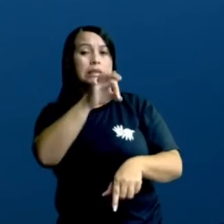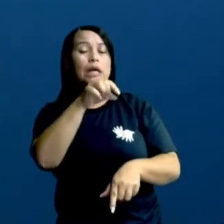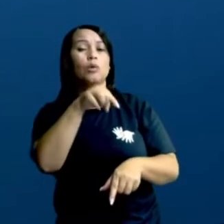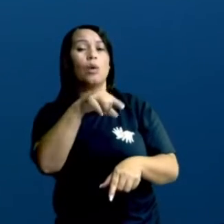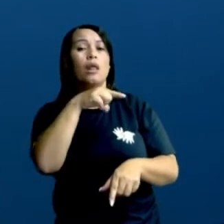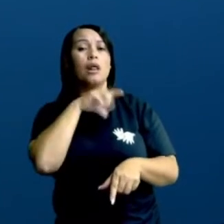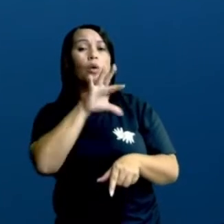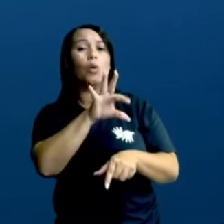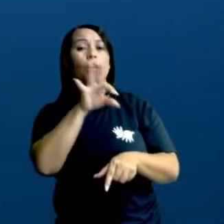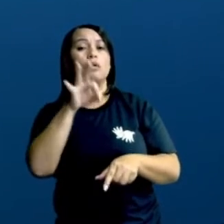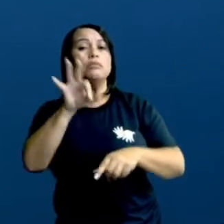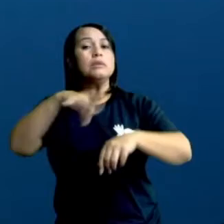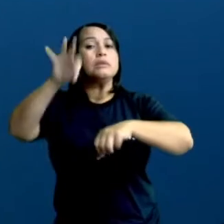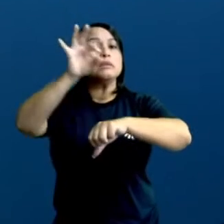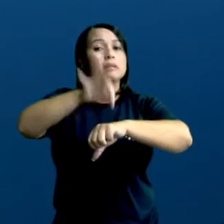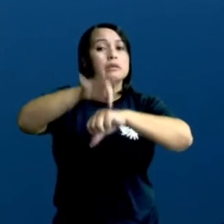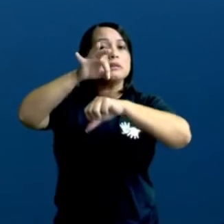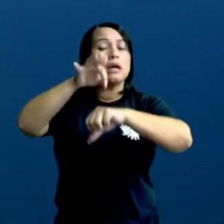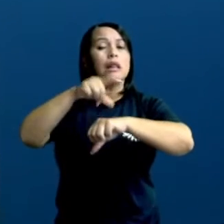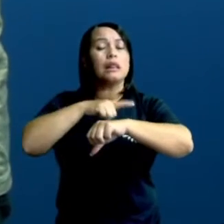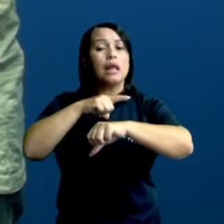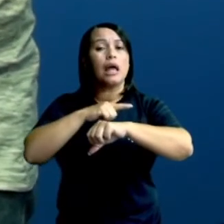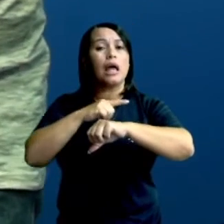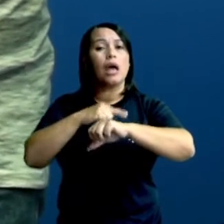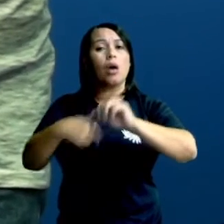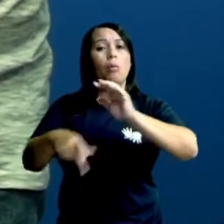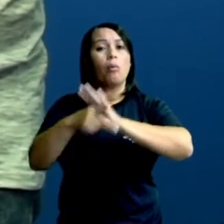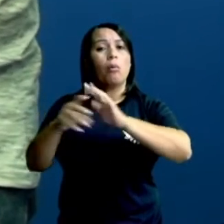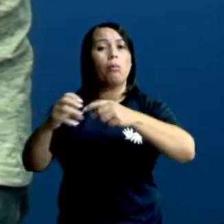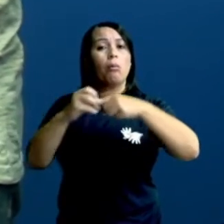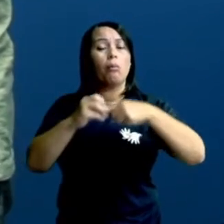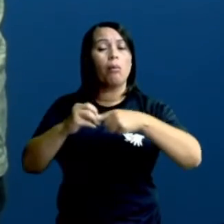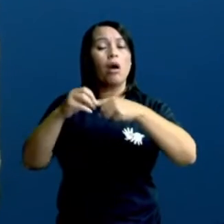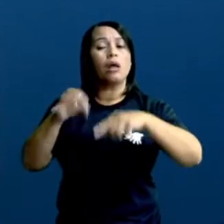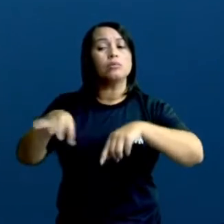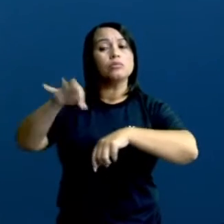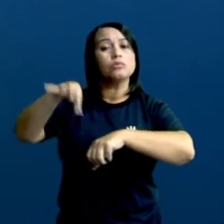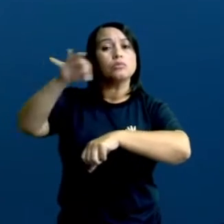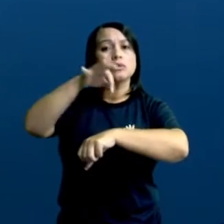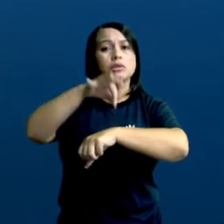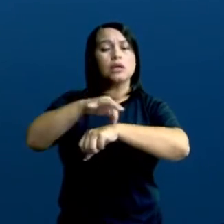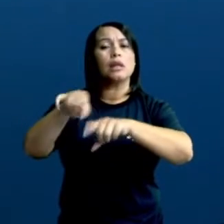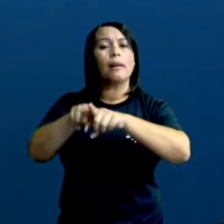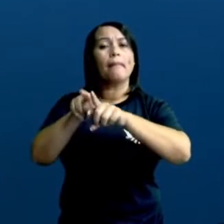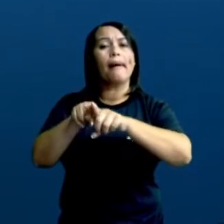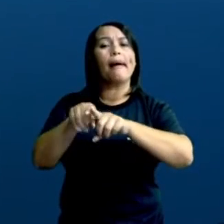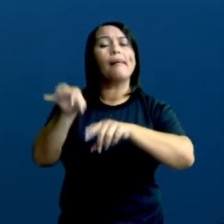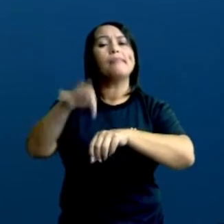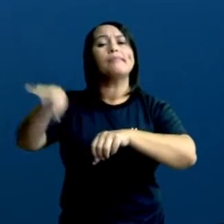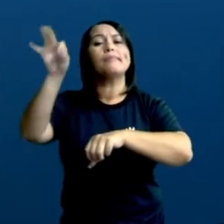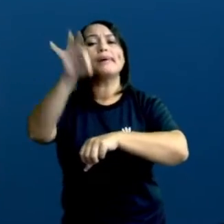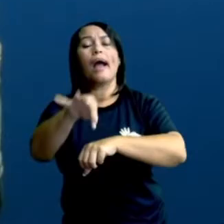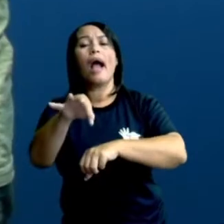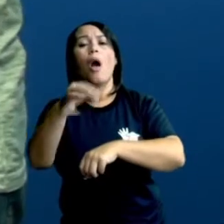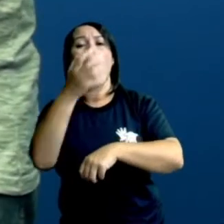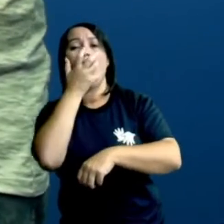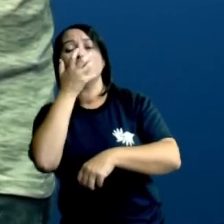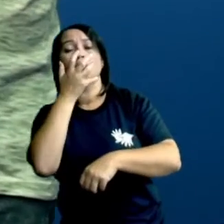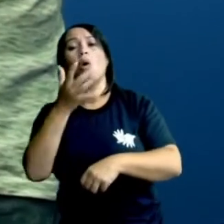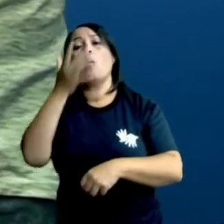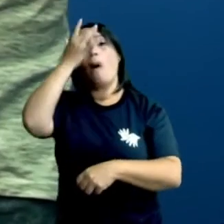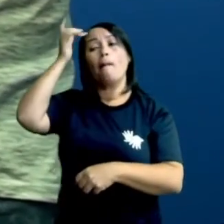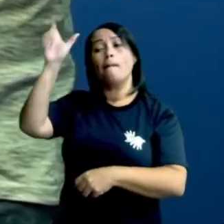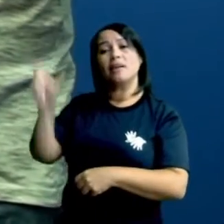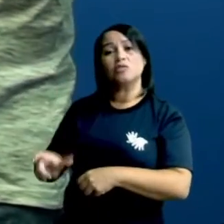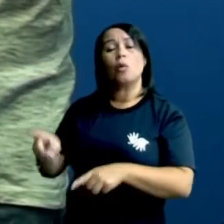infectado pela leishmania, e esse mosquito picar tanto um cão, quanto o